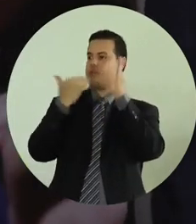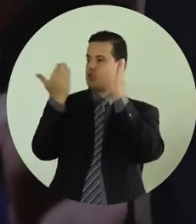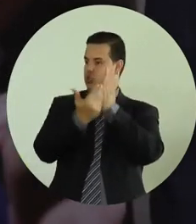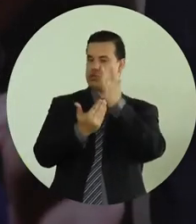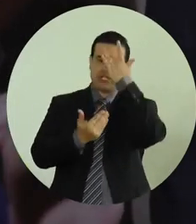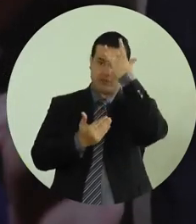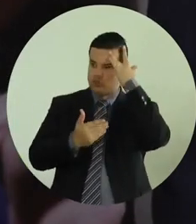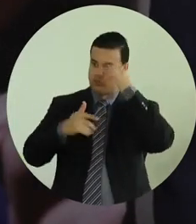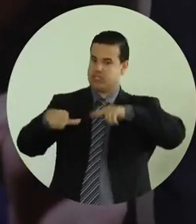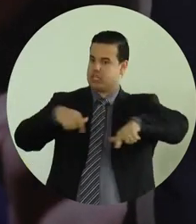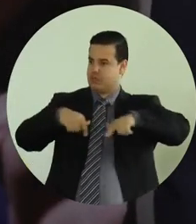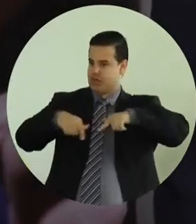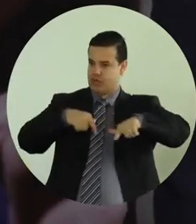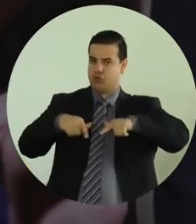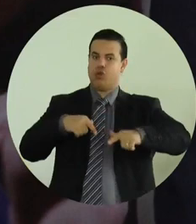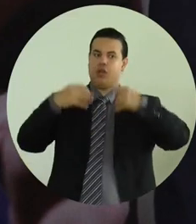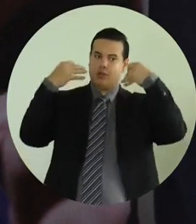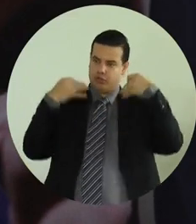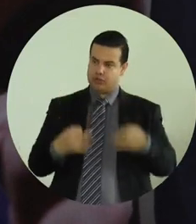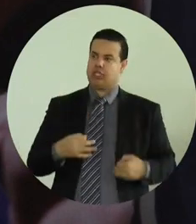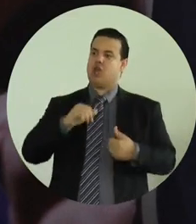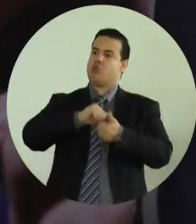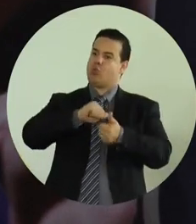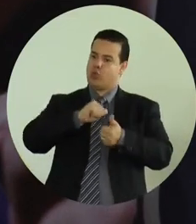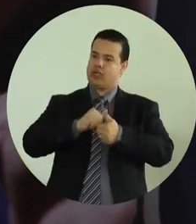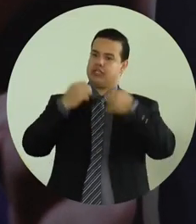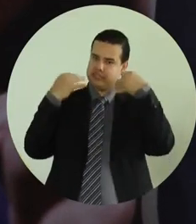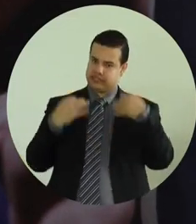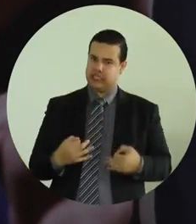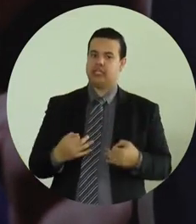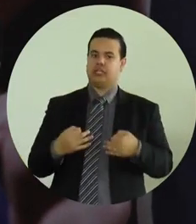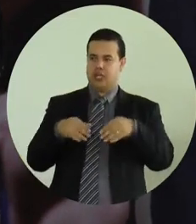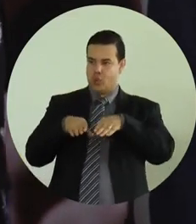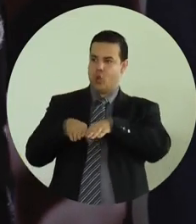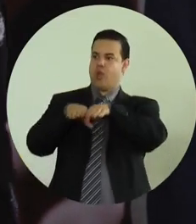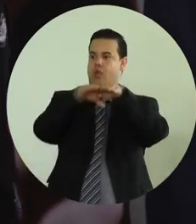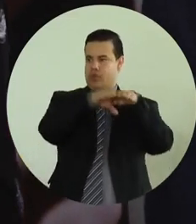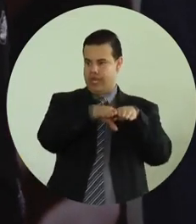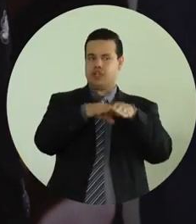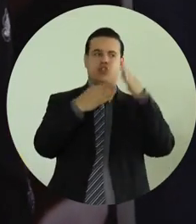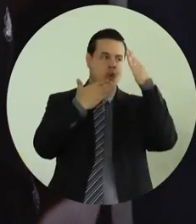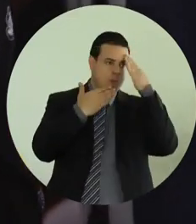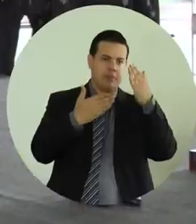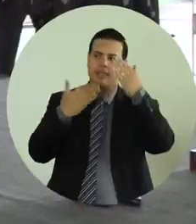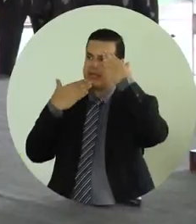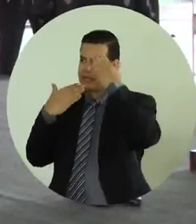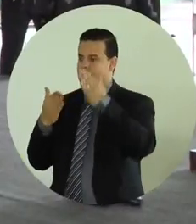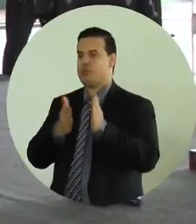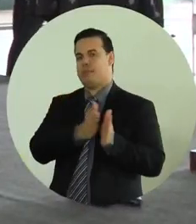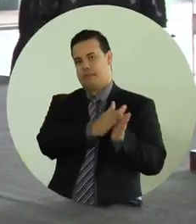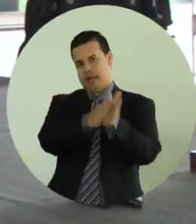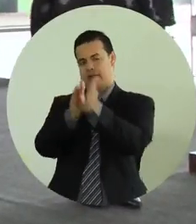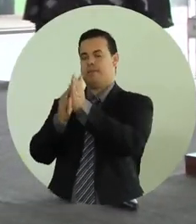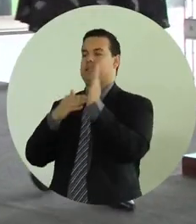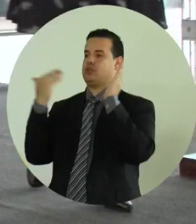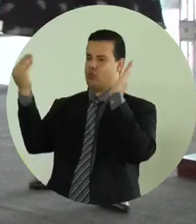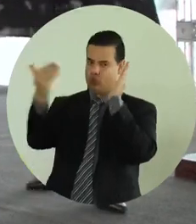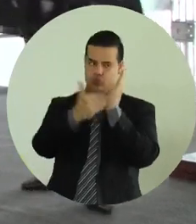qualquer trabalhador. Trabalho digno, com qualidade e com equidade. Então, muito, muito obrigada e parabéns a